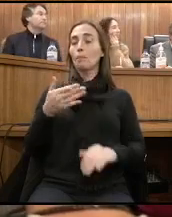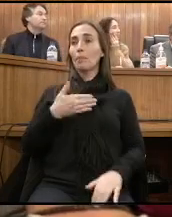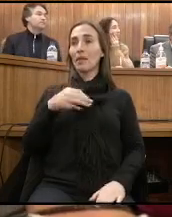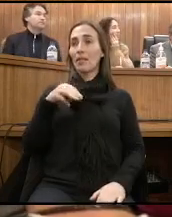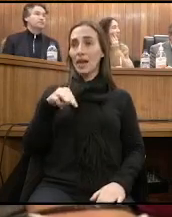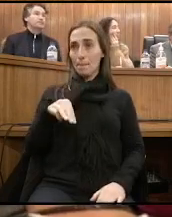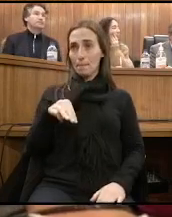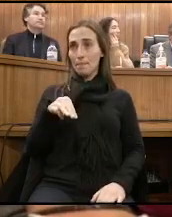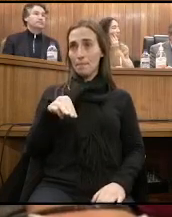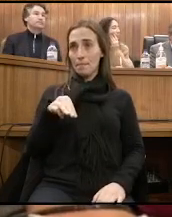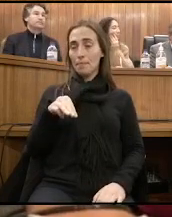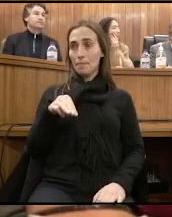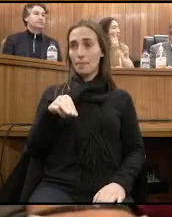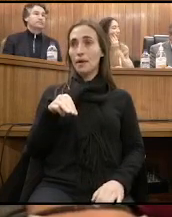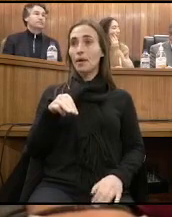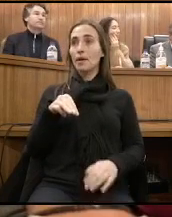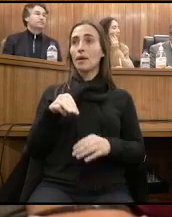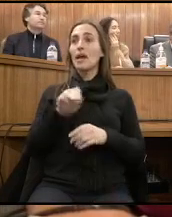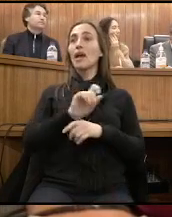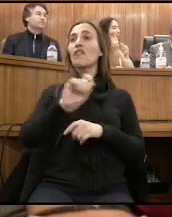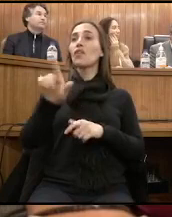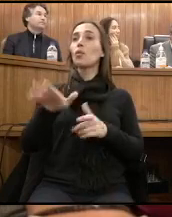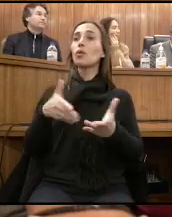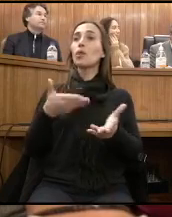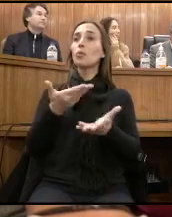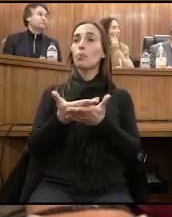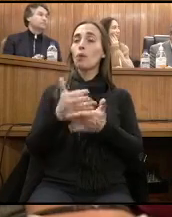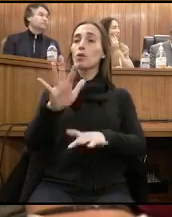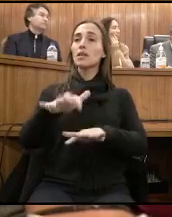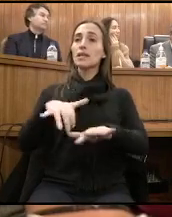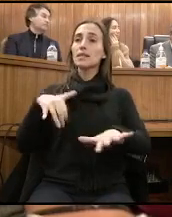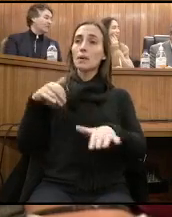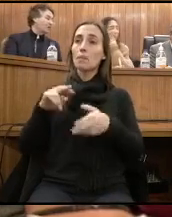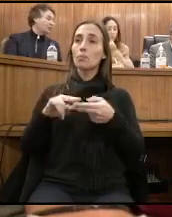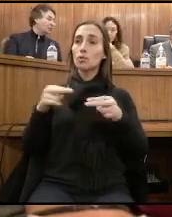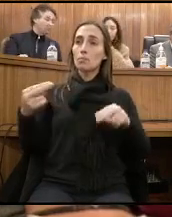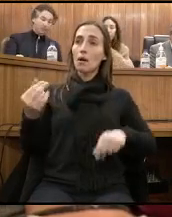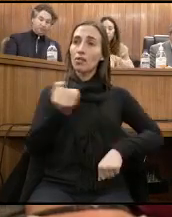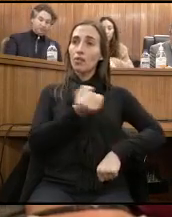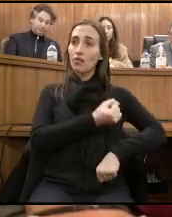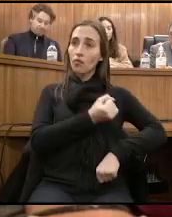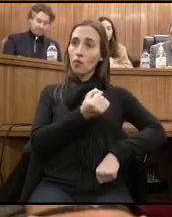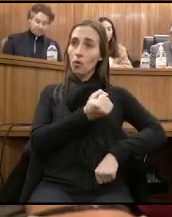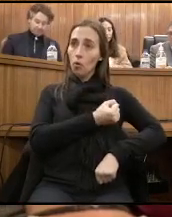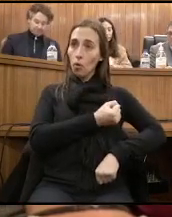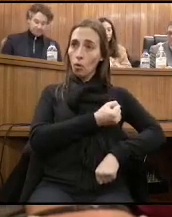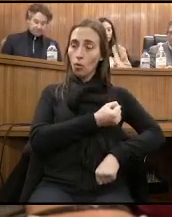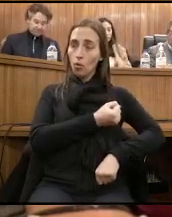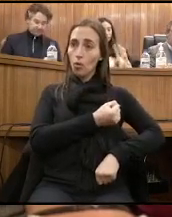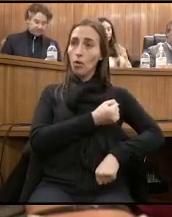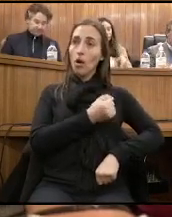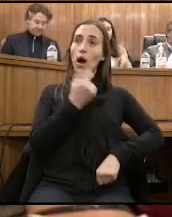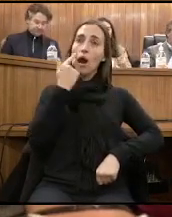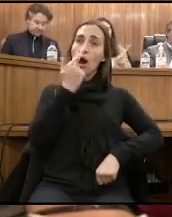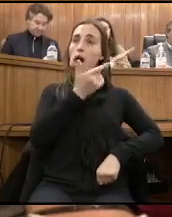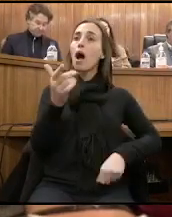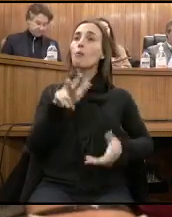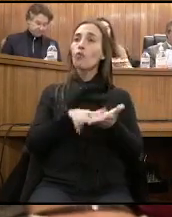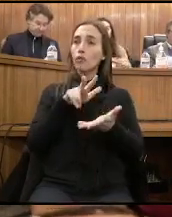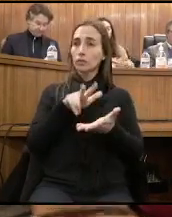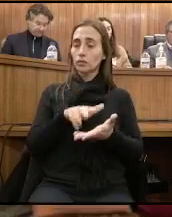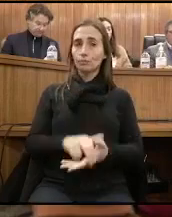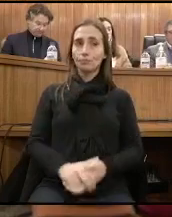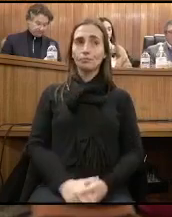PDMV, envio de proposta à Assembleia Municipal de Valongo para aprovação.